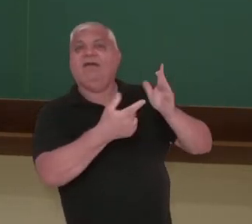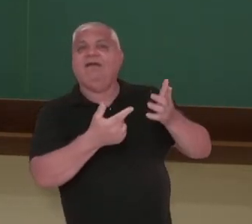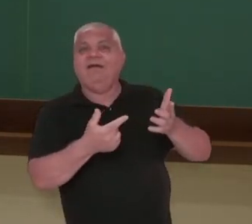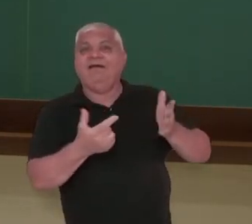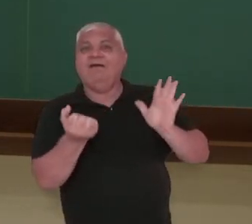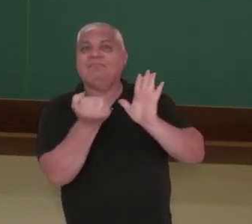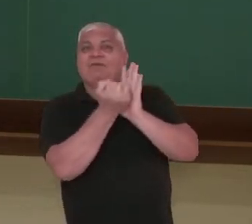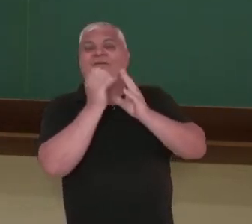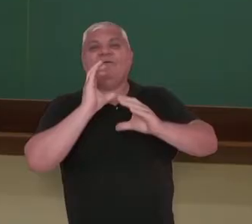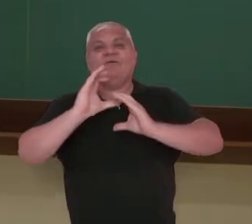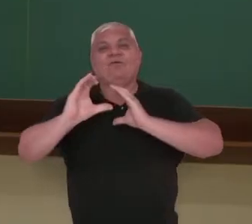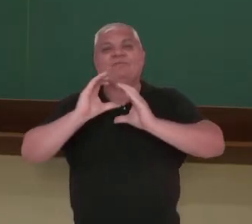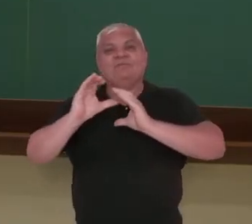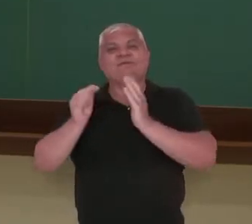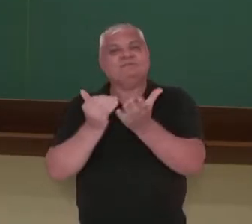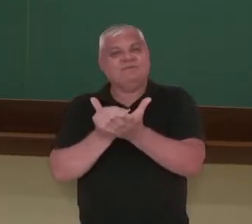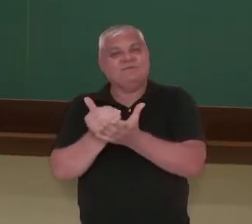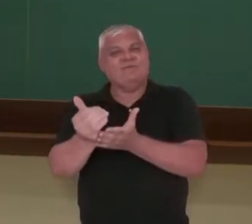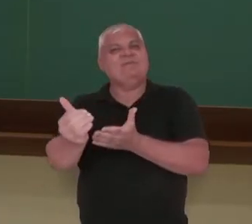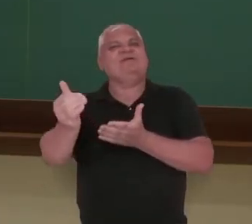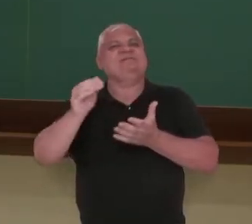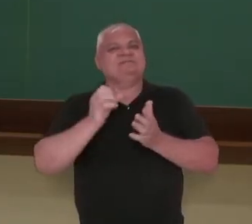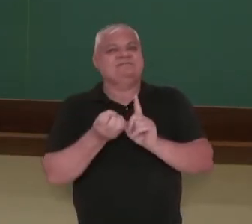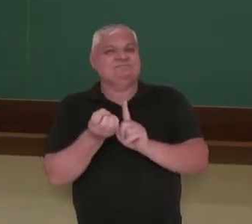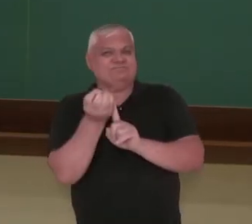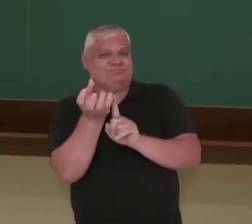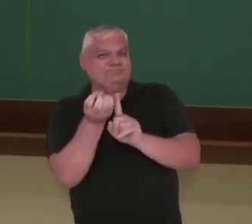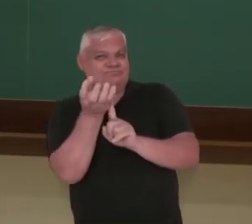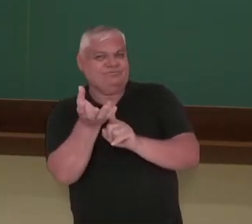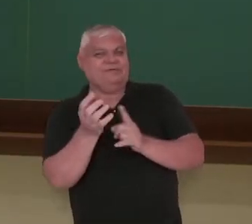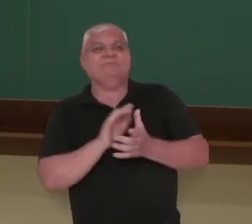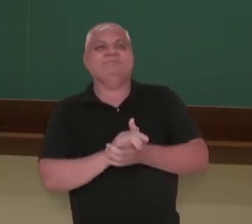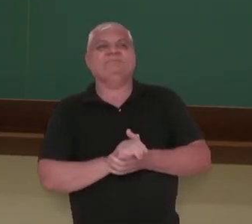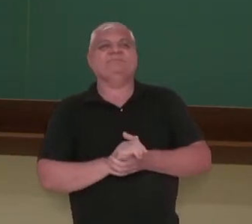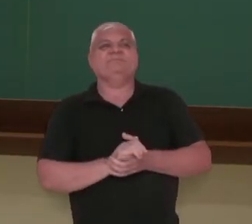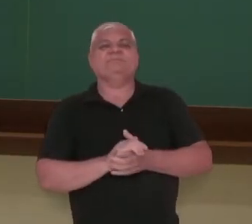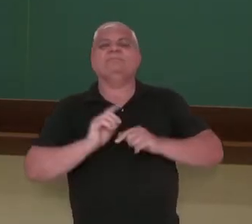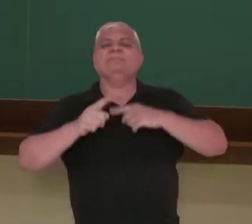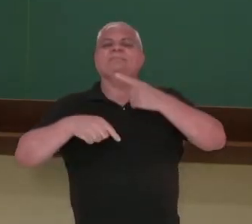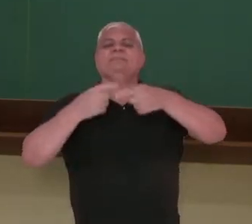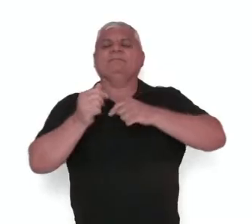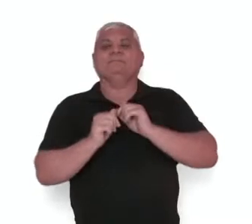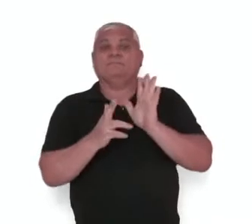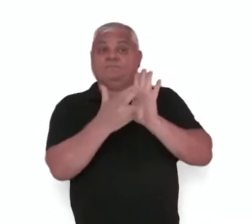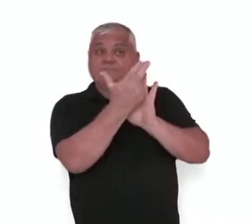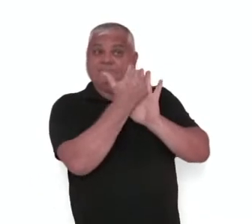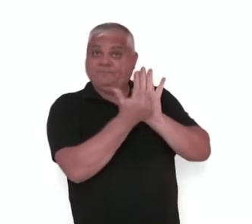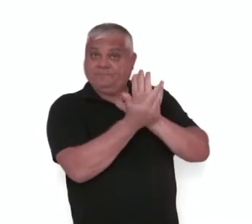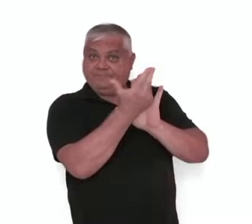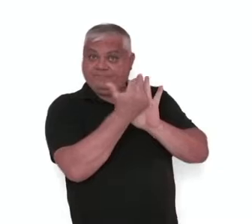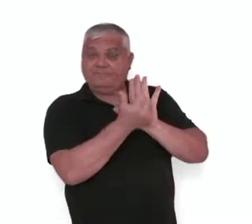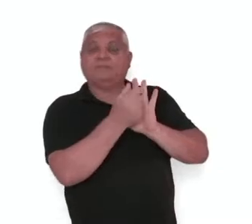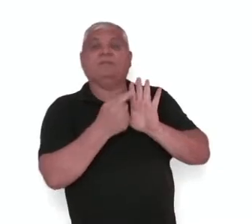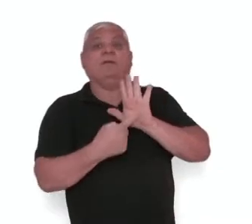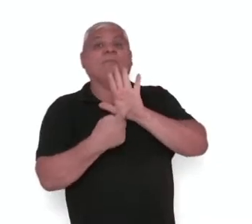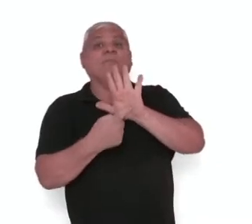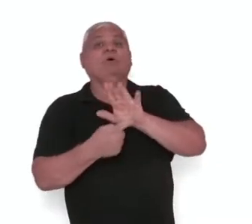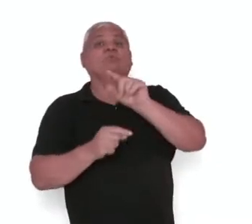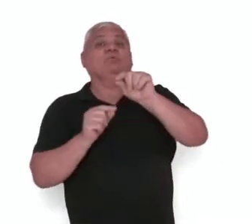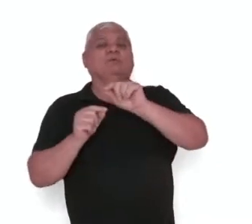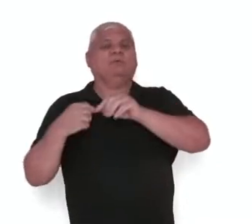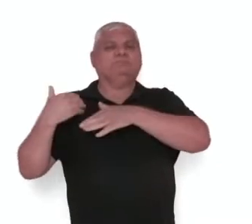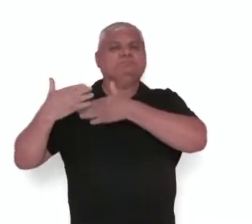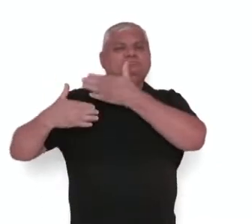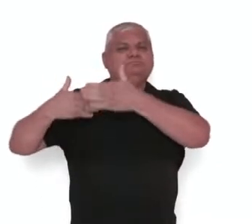uma comunicação. Aí começa a comunicação não verbal. Logo em seguida, o desenho, que já é a manifestação já vinda lá da